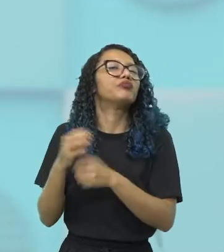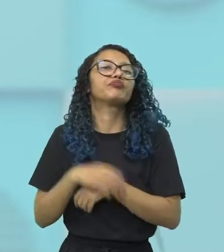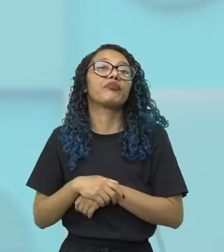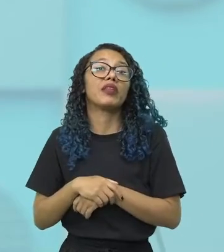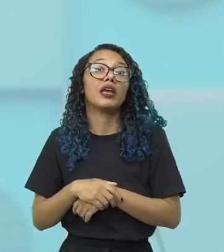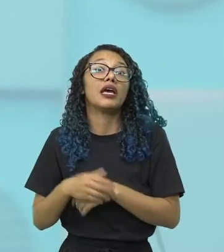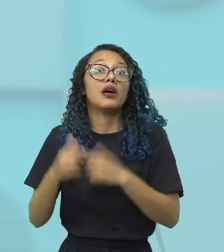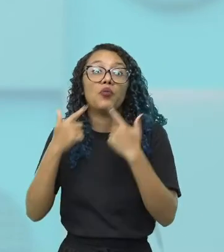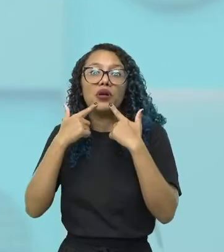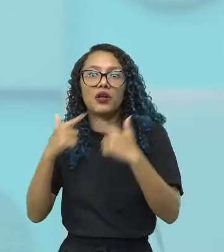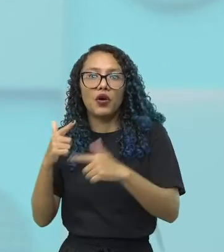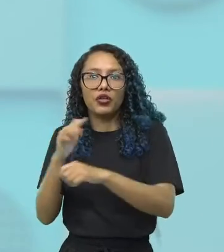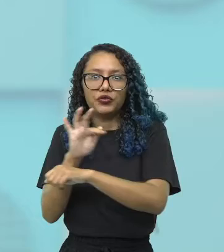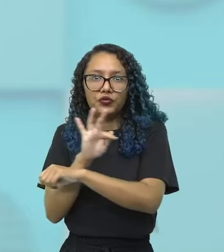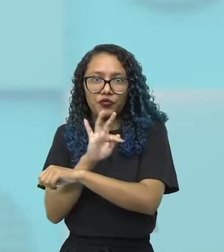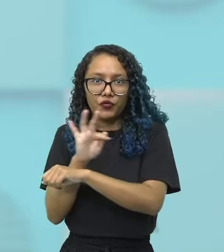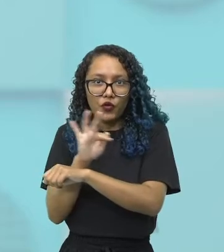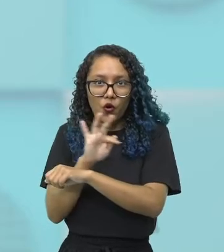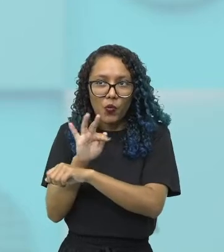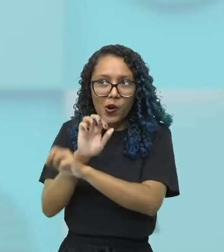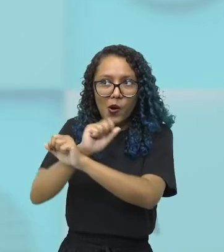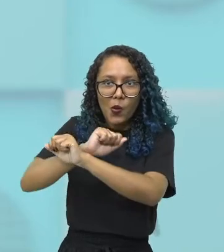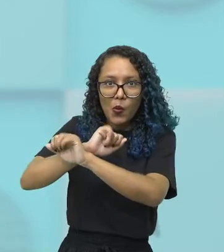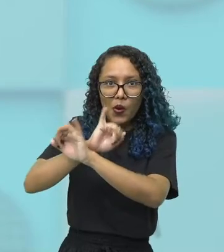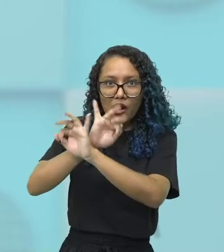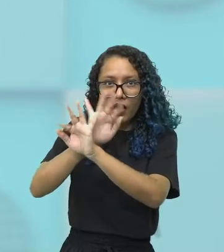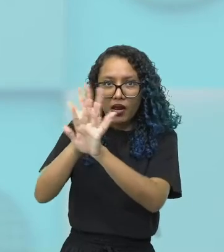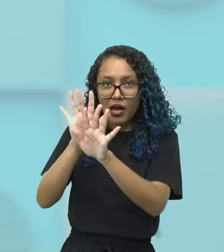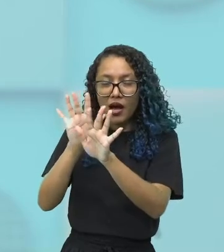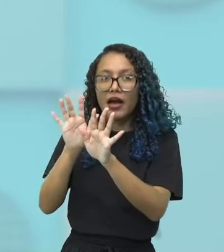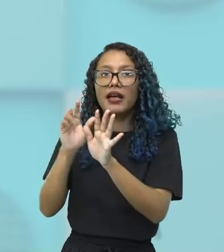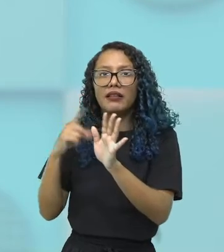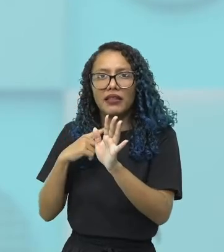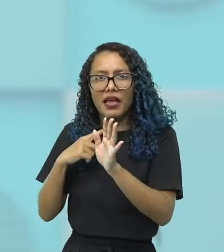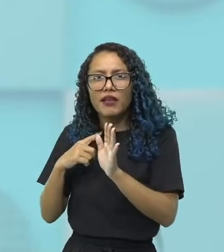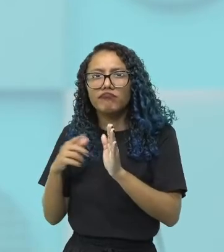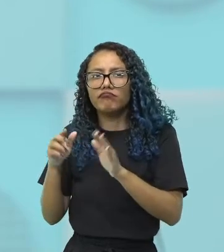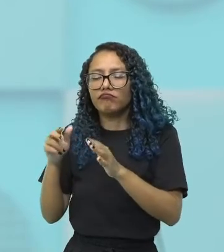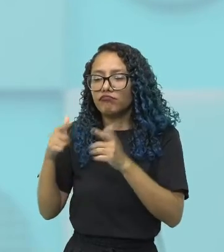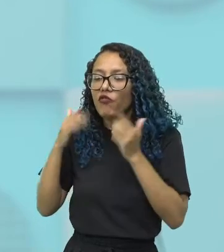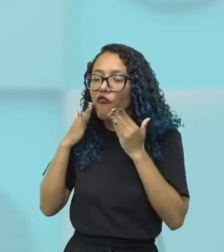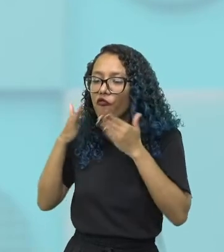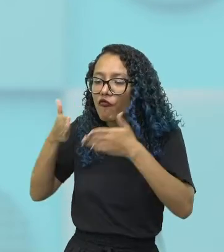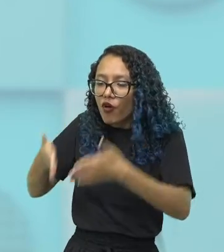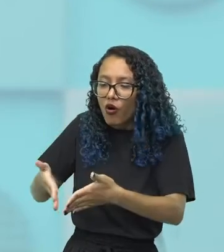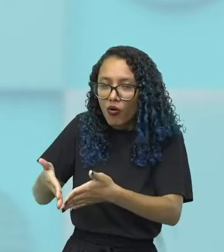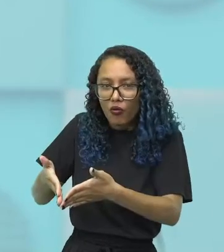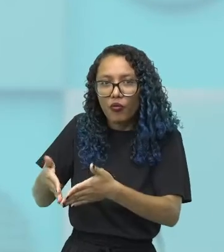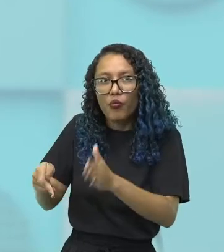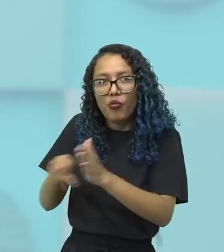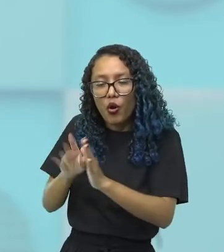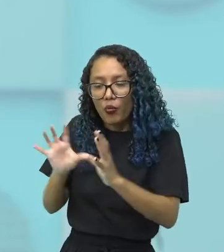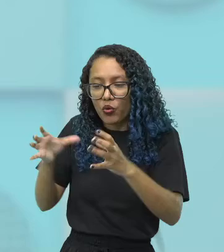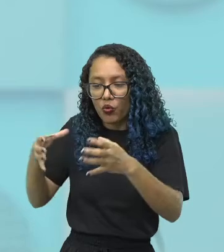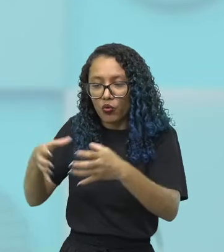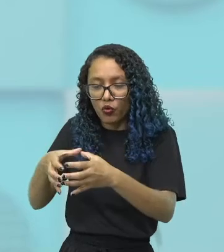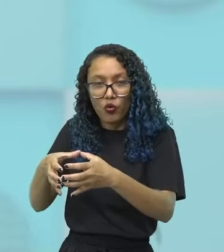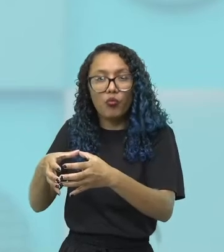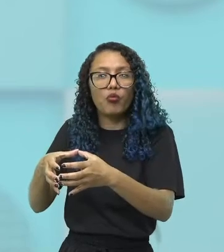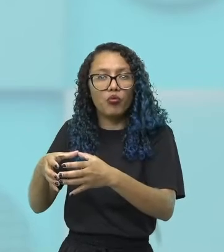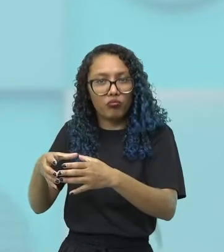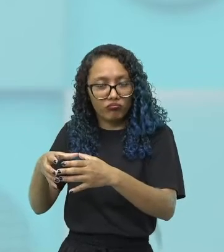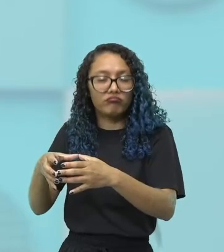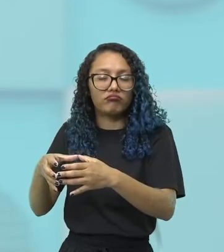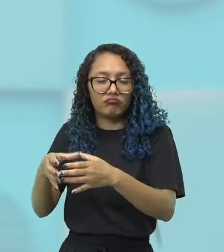elaborada, voltado ali para aquelas pessoas que são da área, né? De repente, se você pega esse mesmo